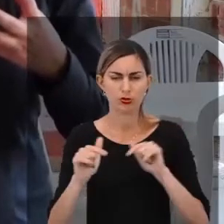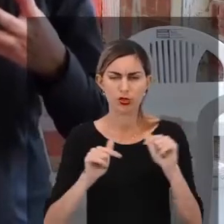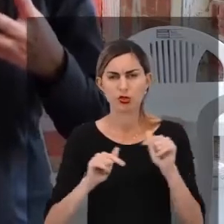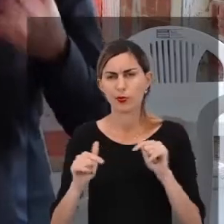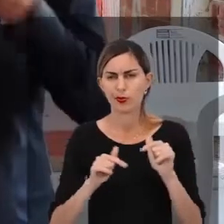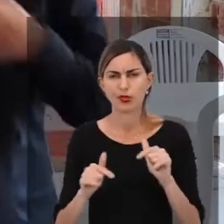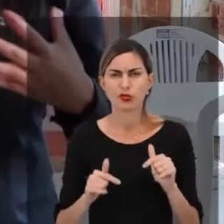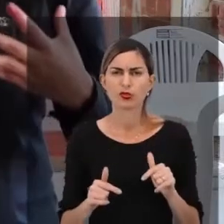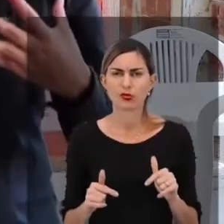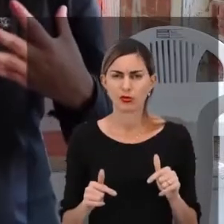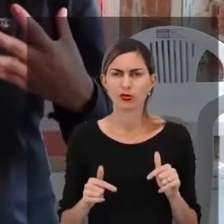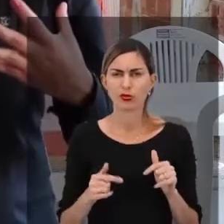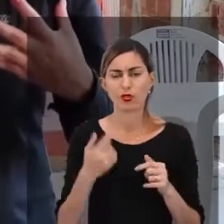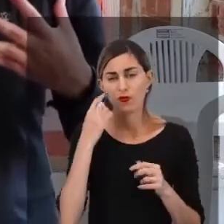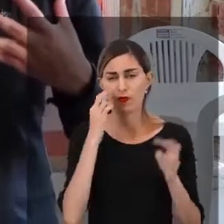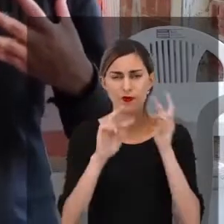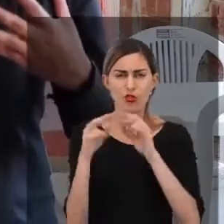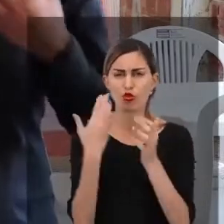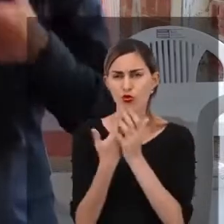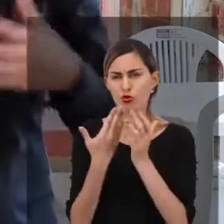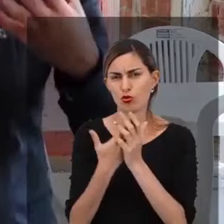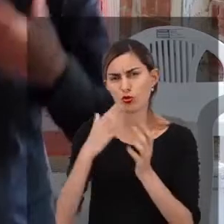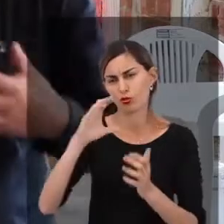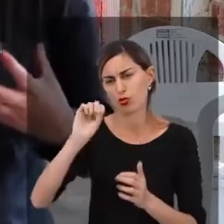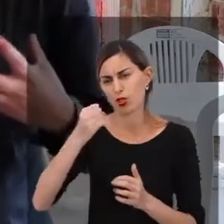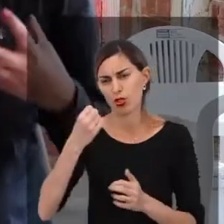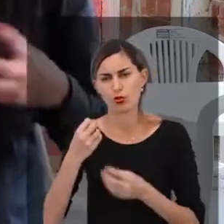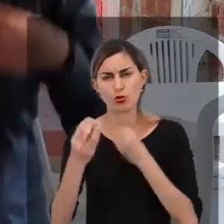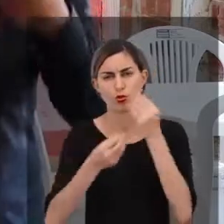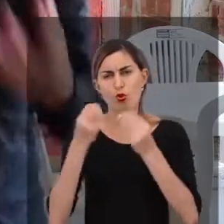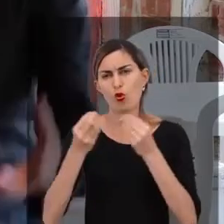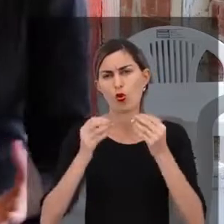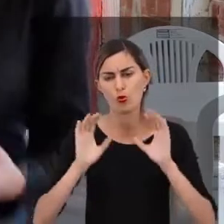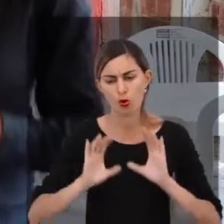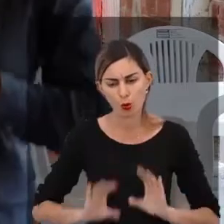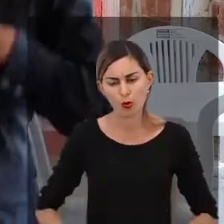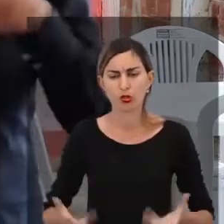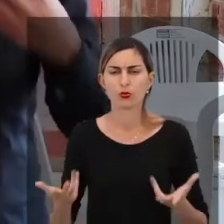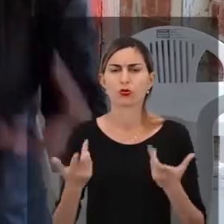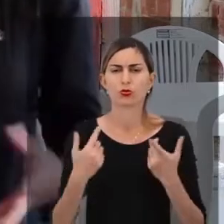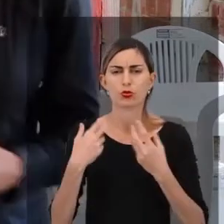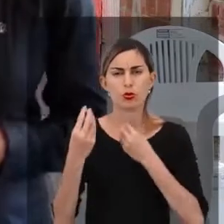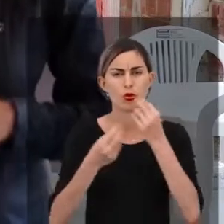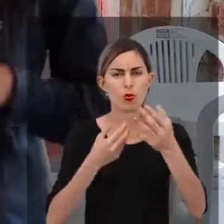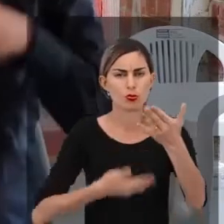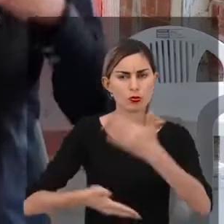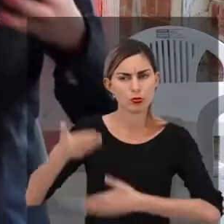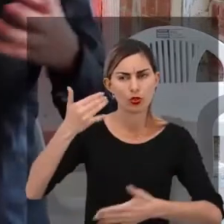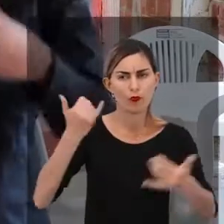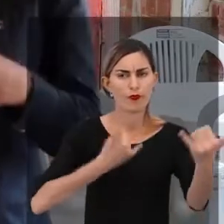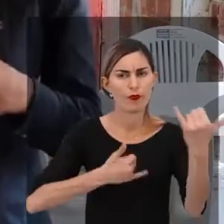o trabalhador exatamente para ver estudos de casos, para saber como eu me comportaria,